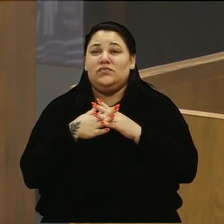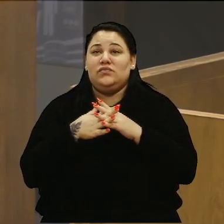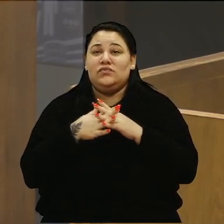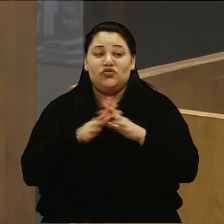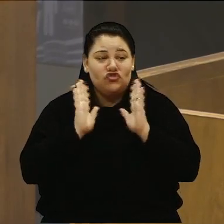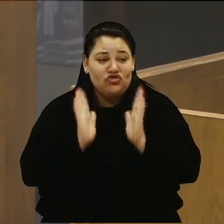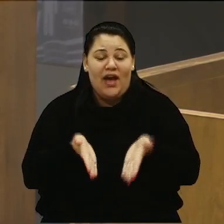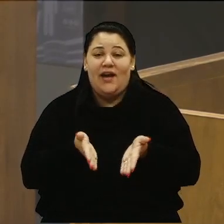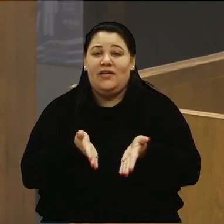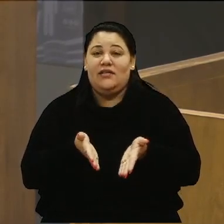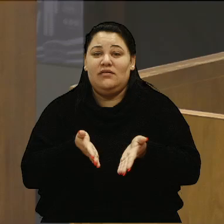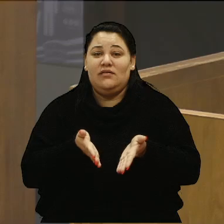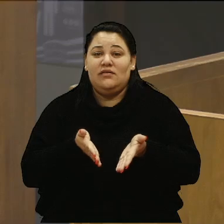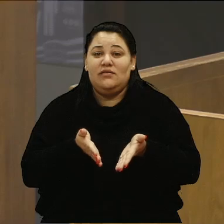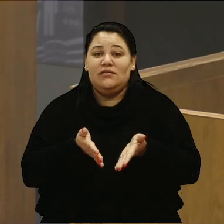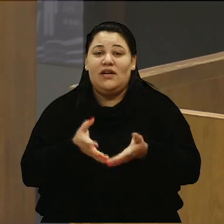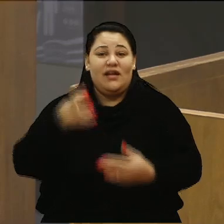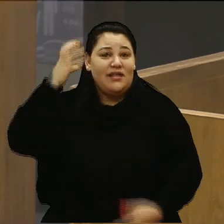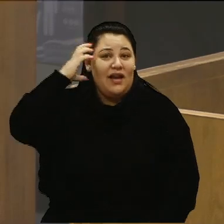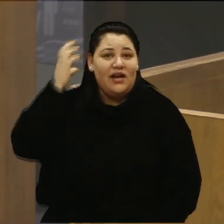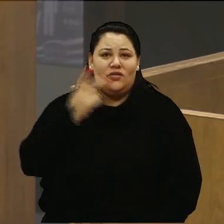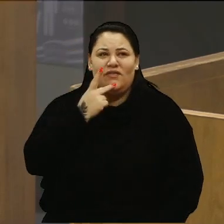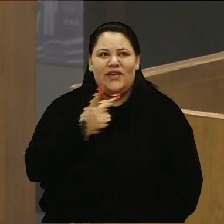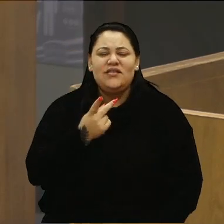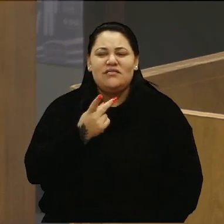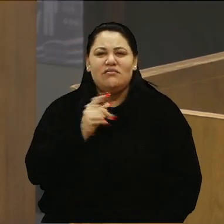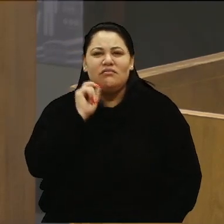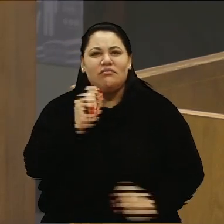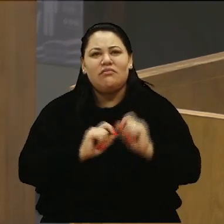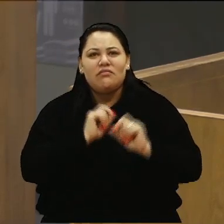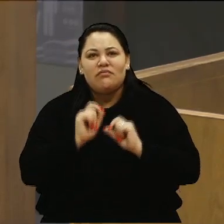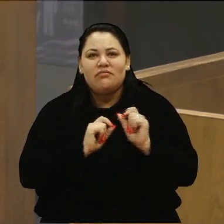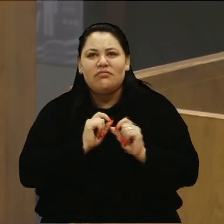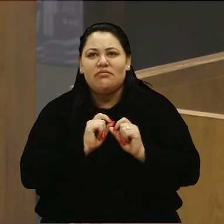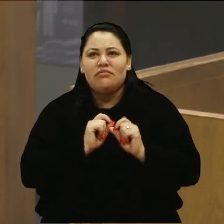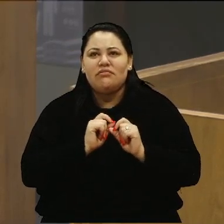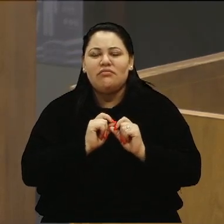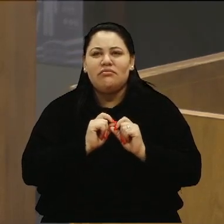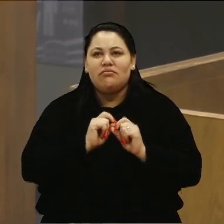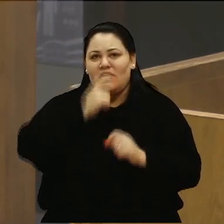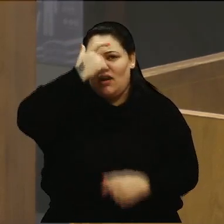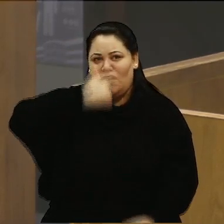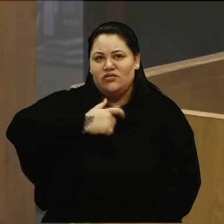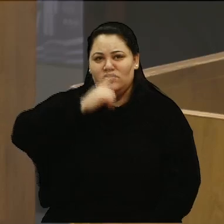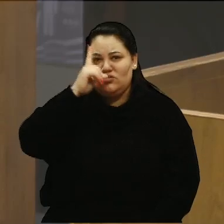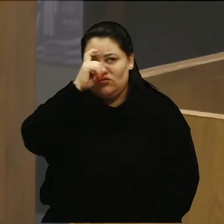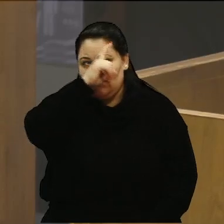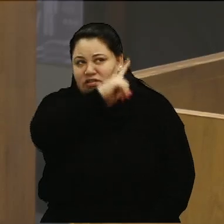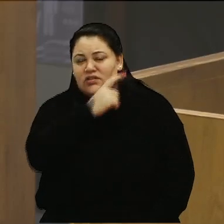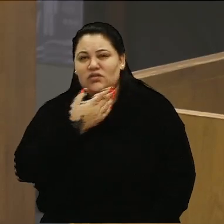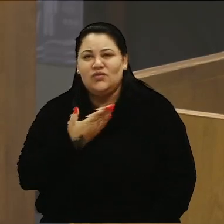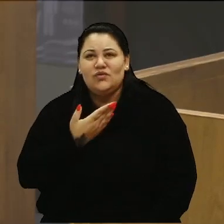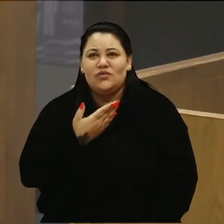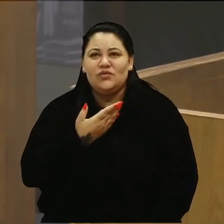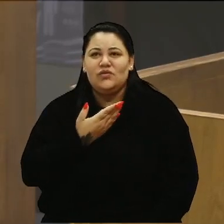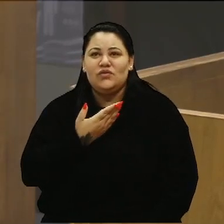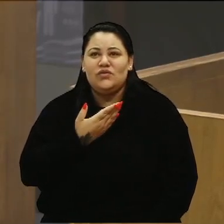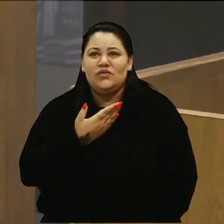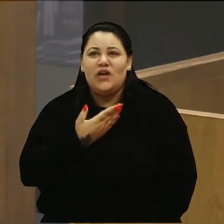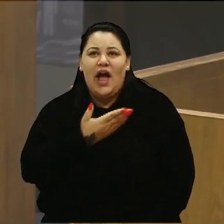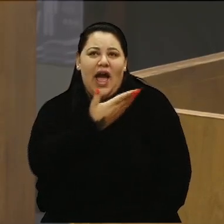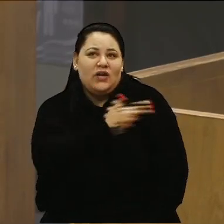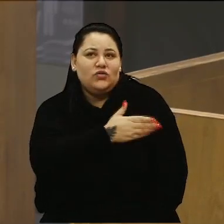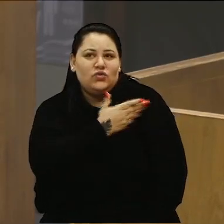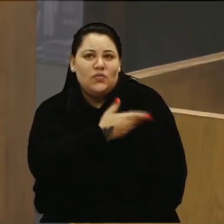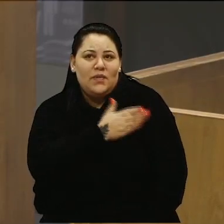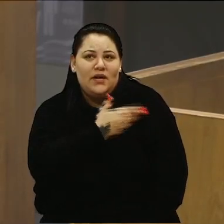acostumaram. E aí na rádio eu falava o seguinte: será que é difícil fazer com que os semáforos abram,